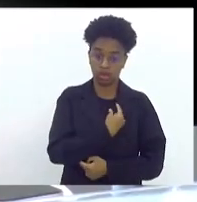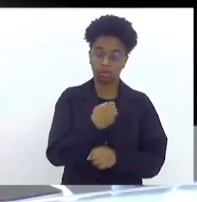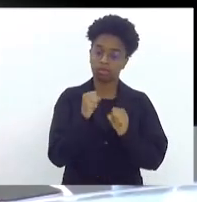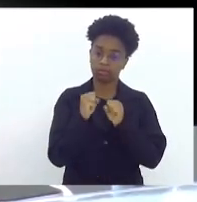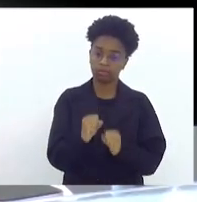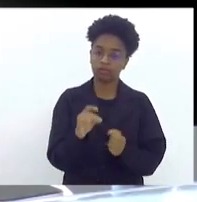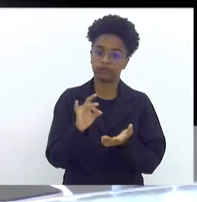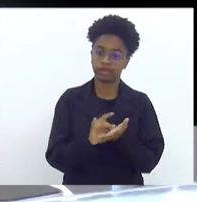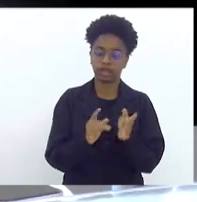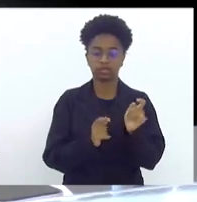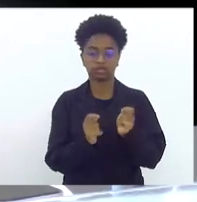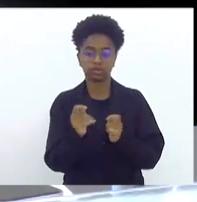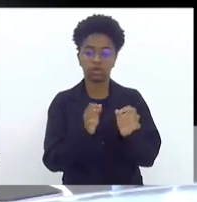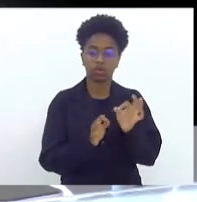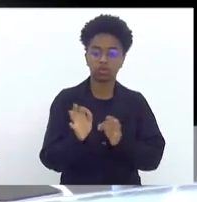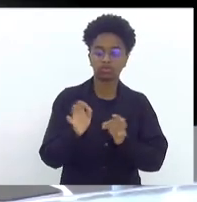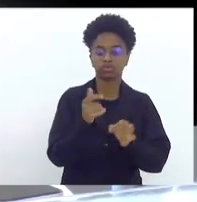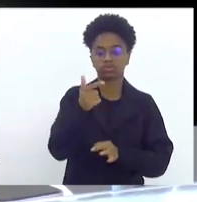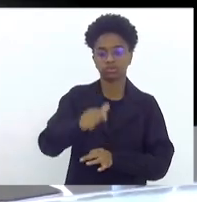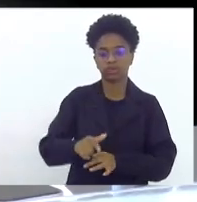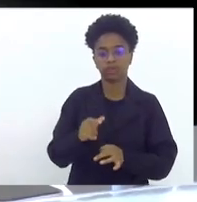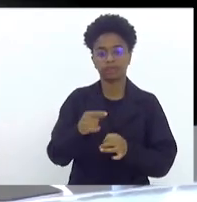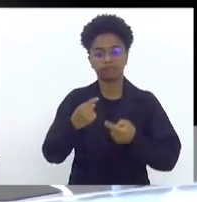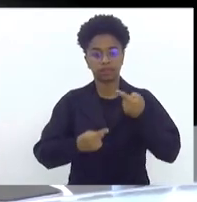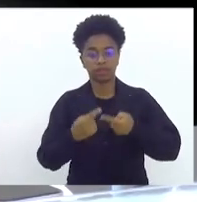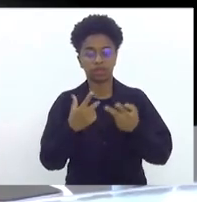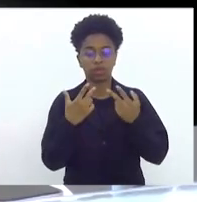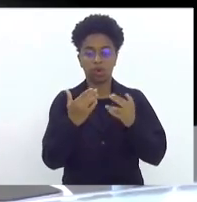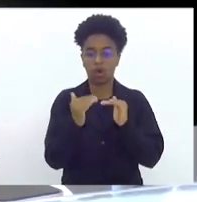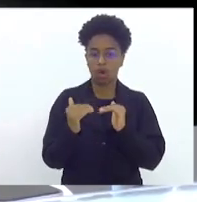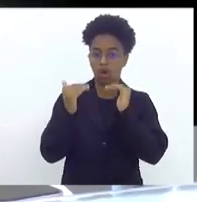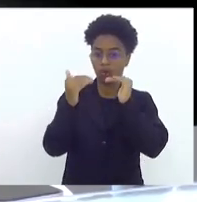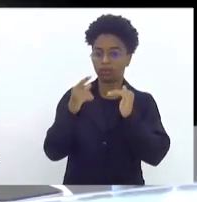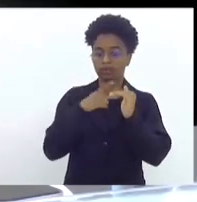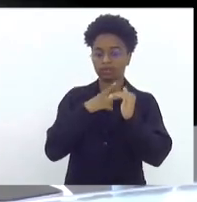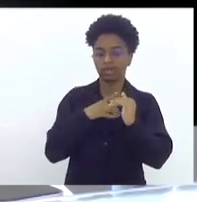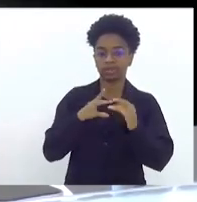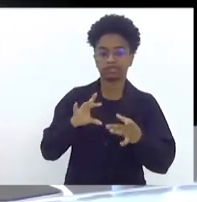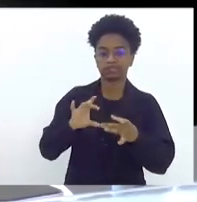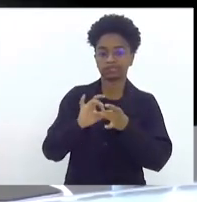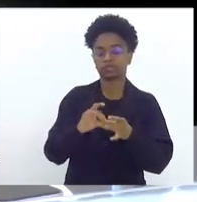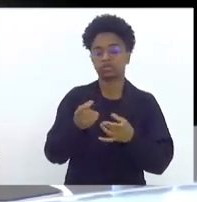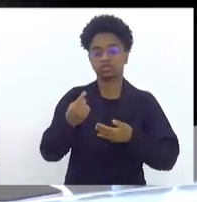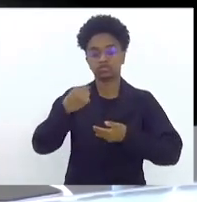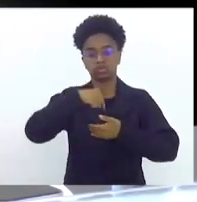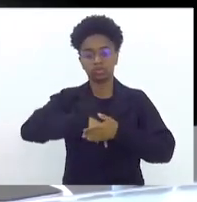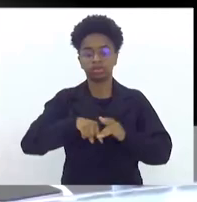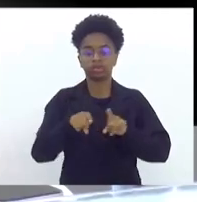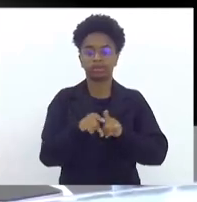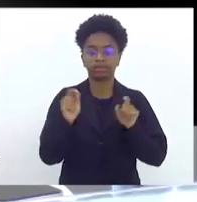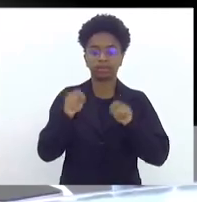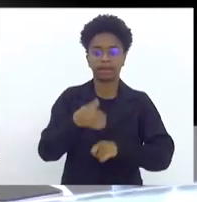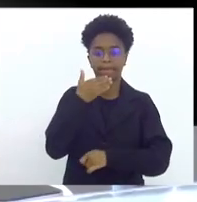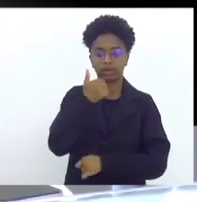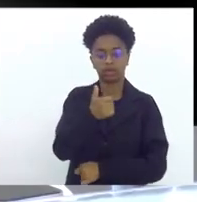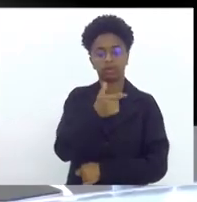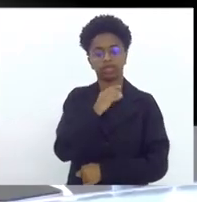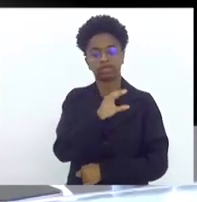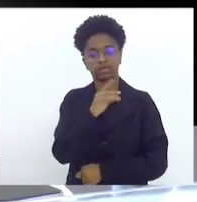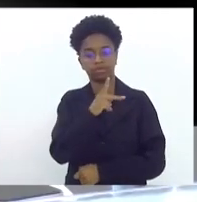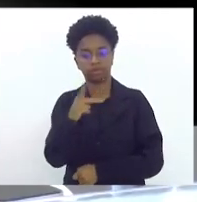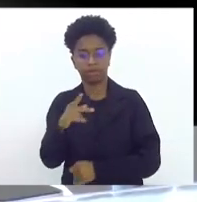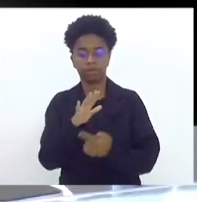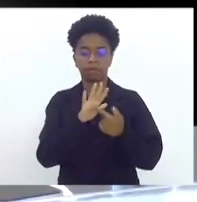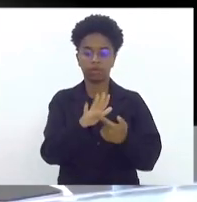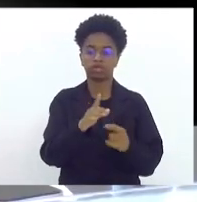reconduzir debates como a honra que tá no campo subjetivo podemos melhorar o CPP trazer novas especificações